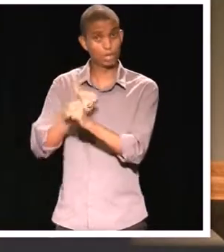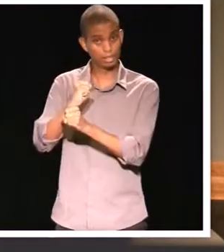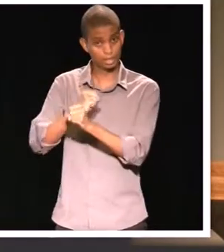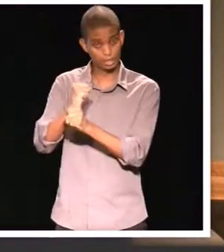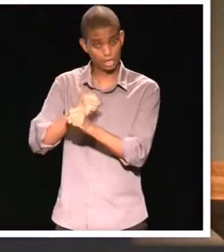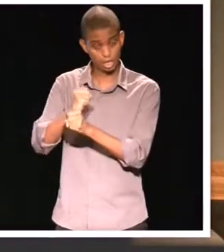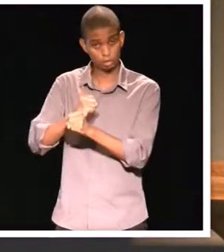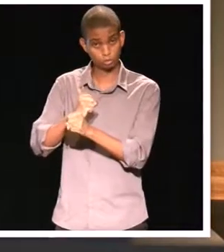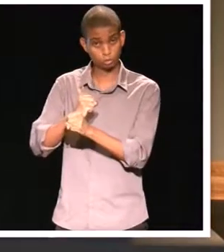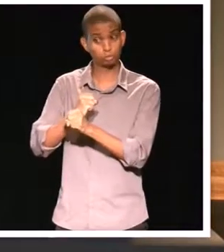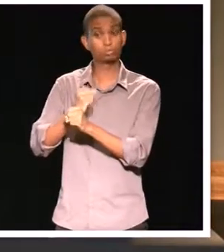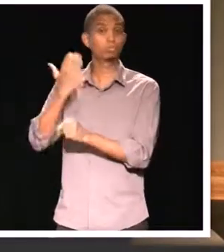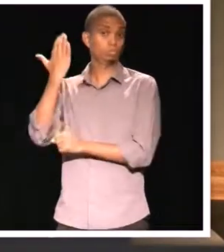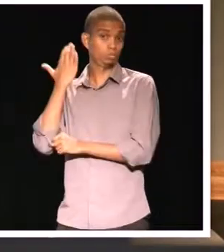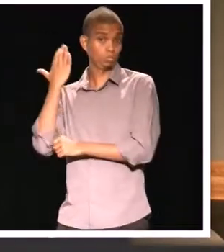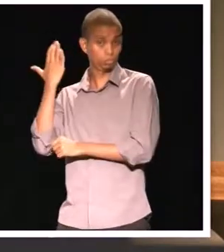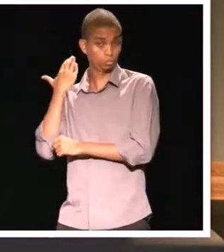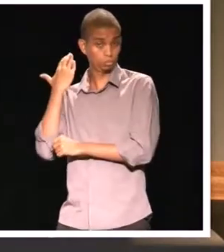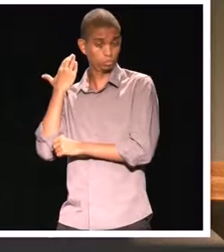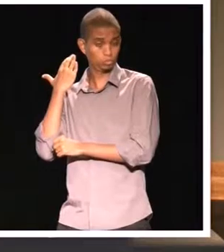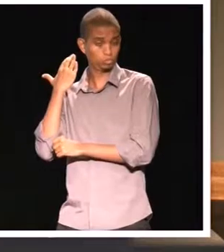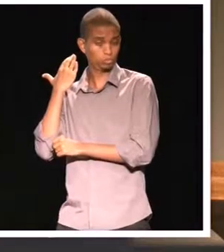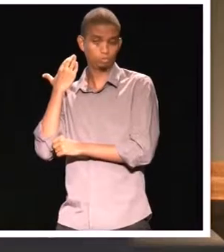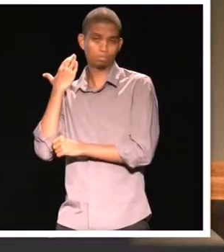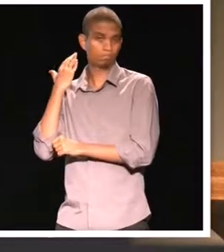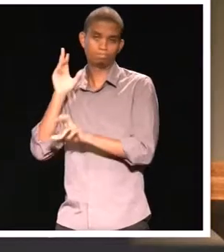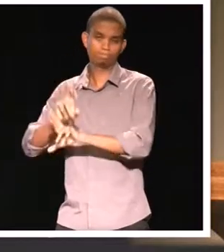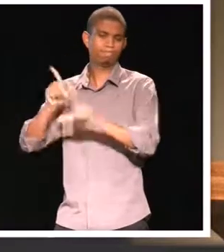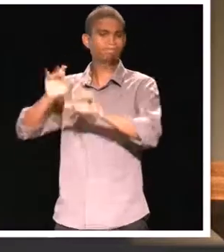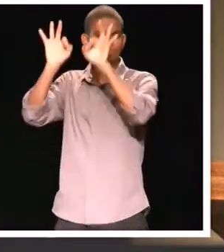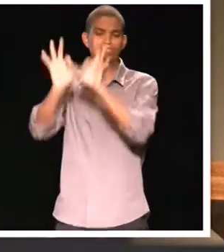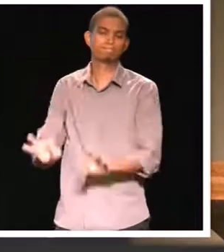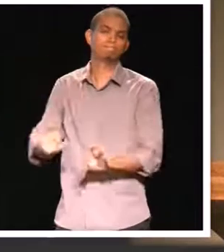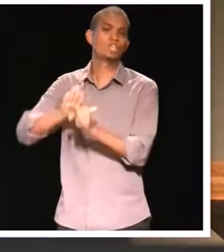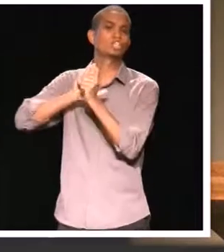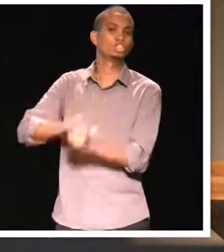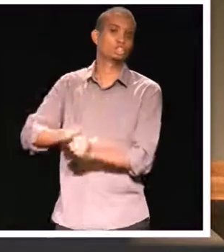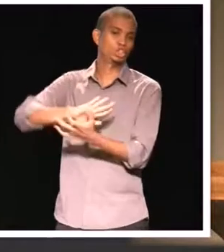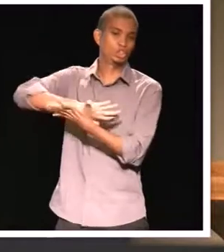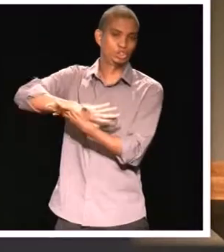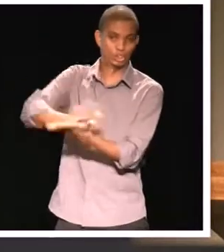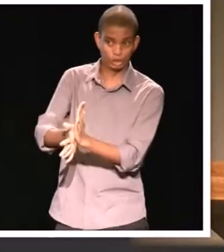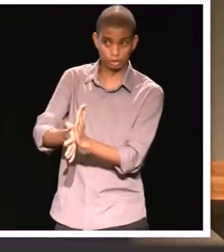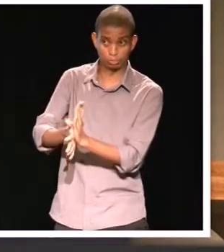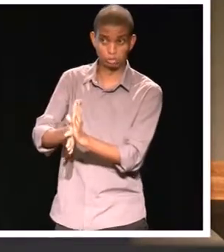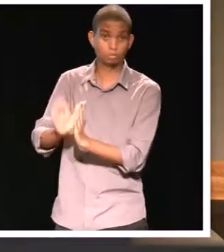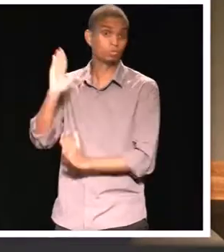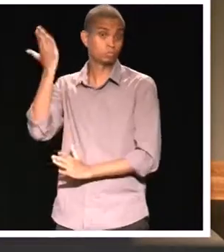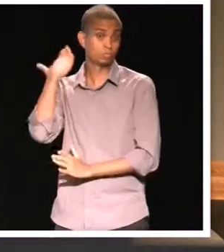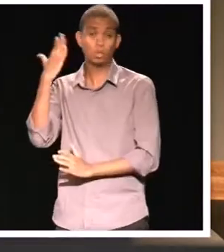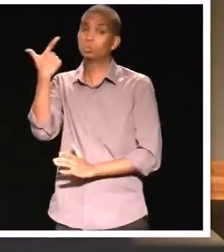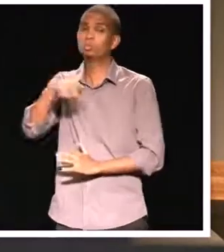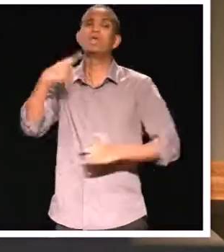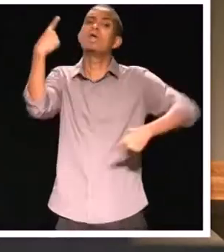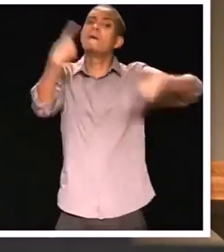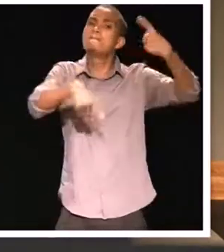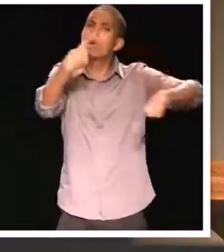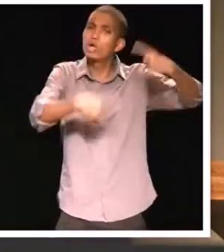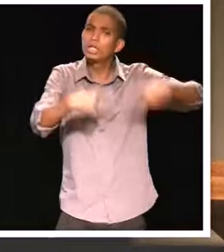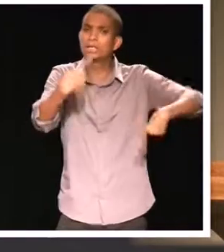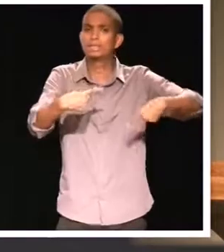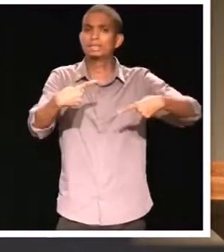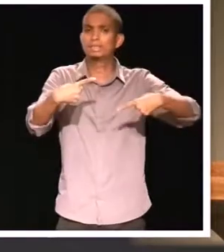era totalmente de discriminação. Não tínhamos políticas nem de